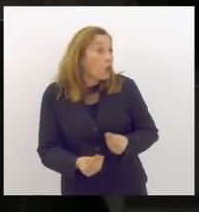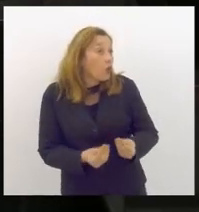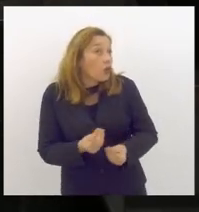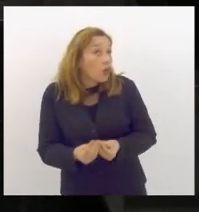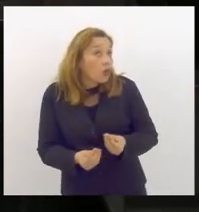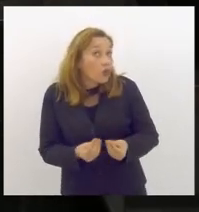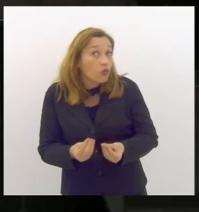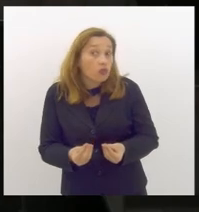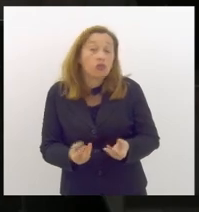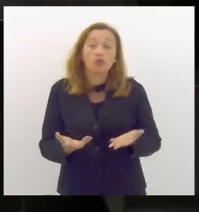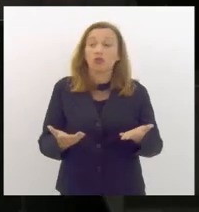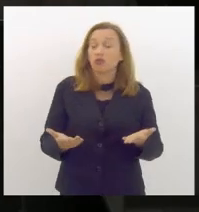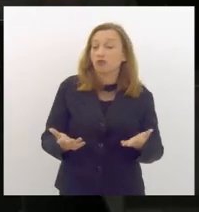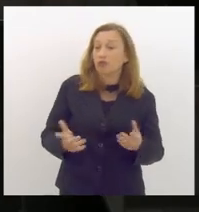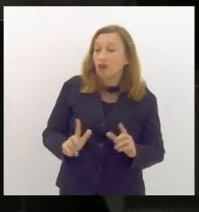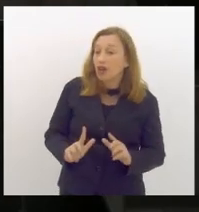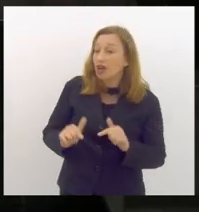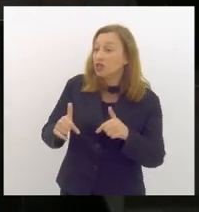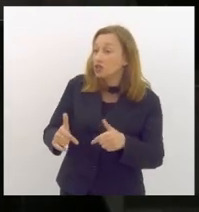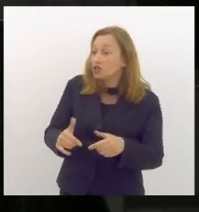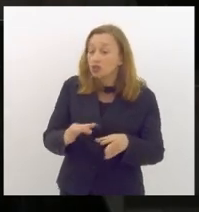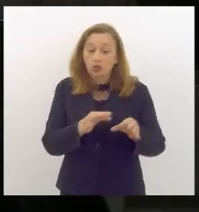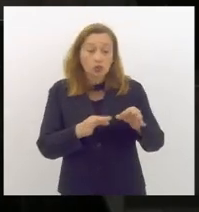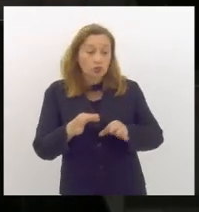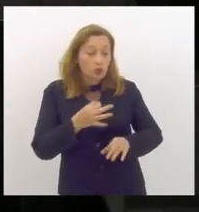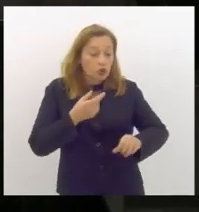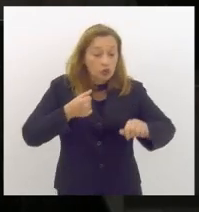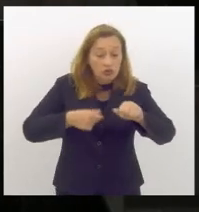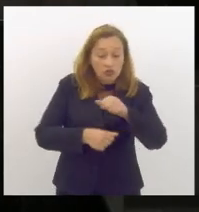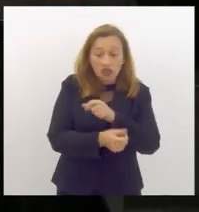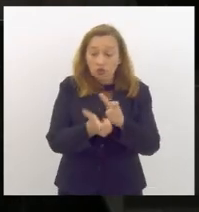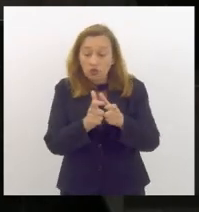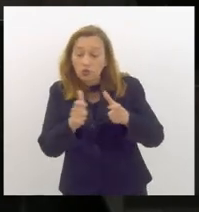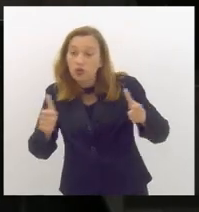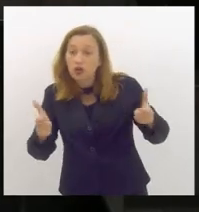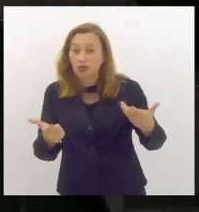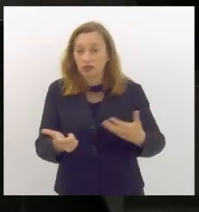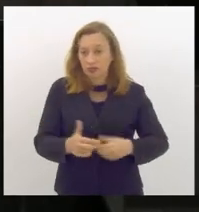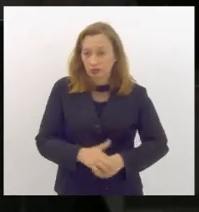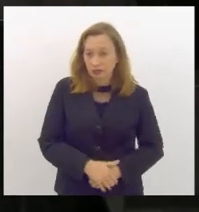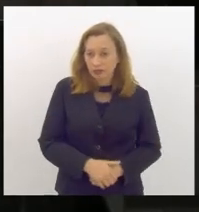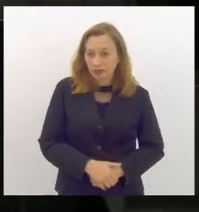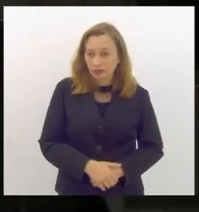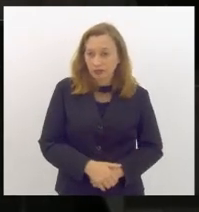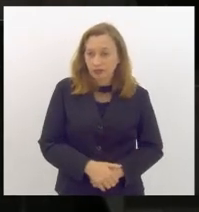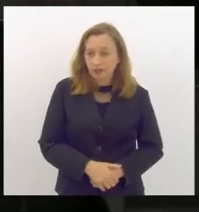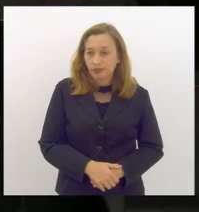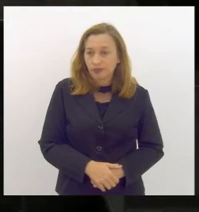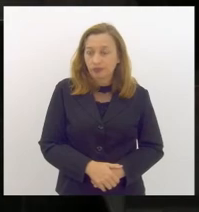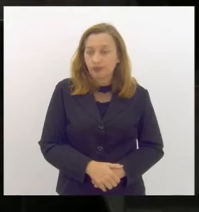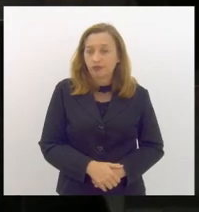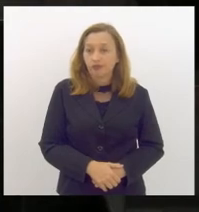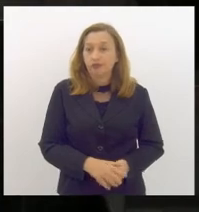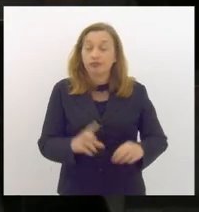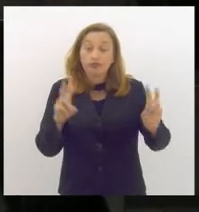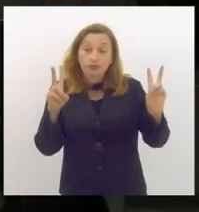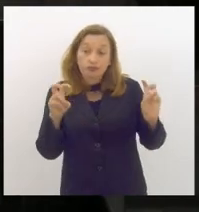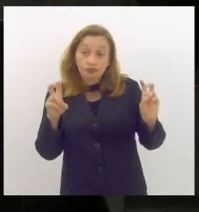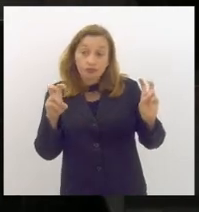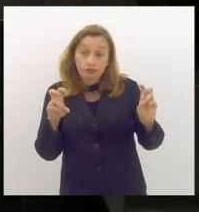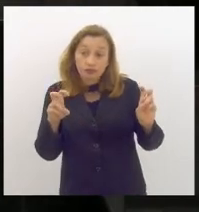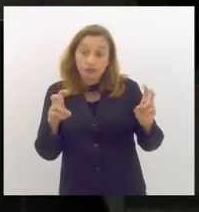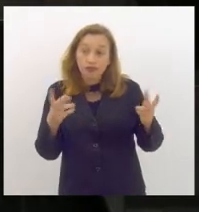dar conta de um programa de investimento muito grande. E aí, nessa parafernália, saem